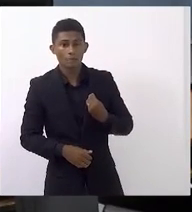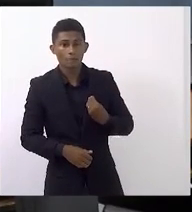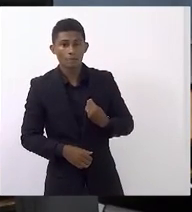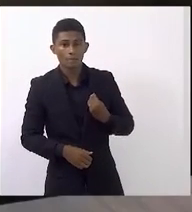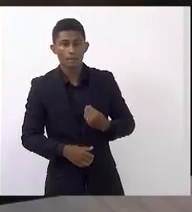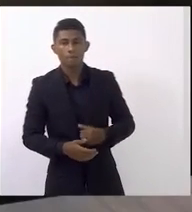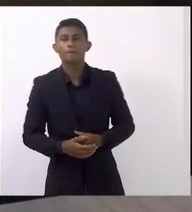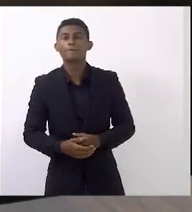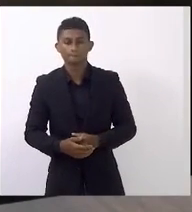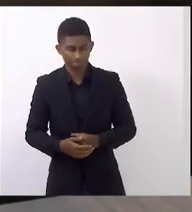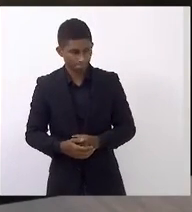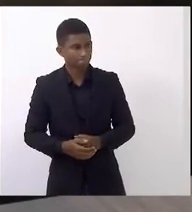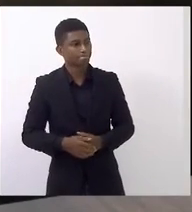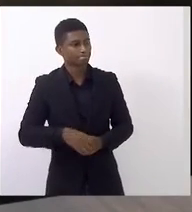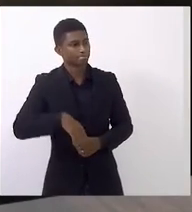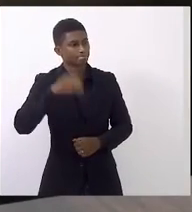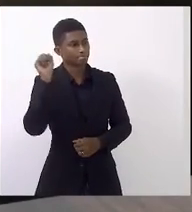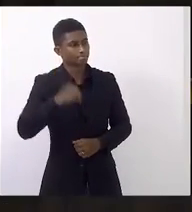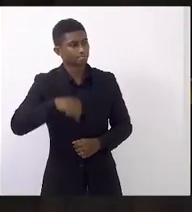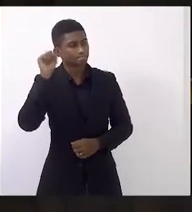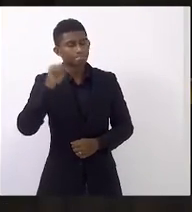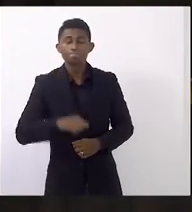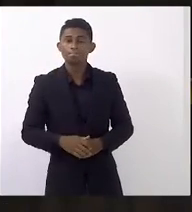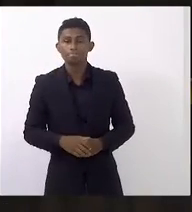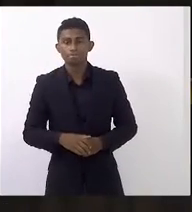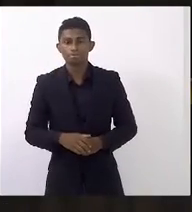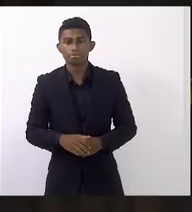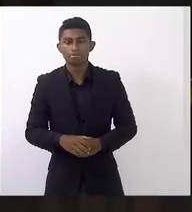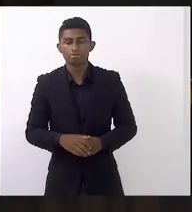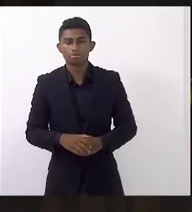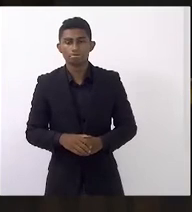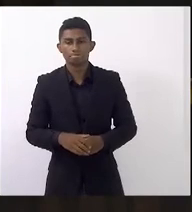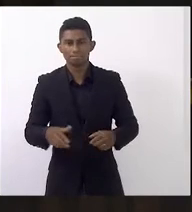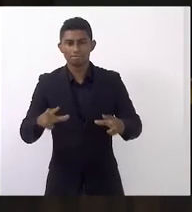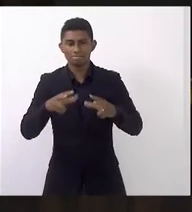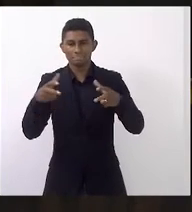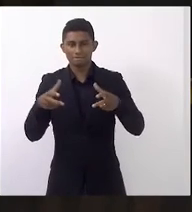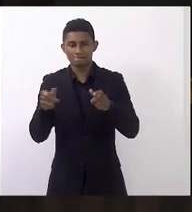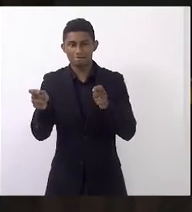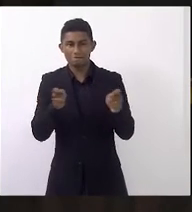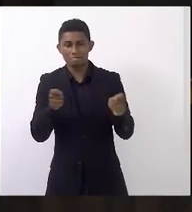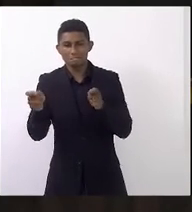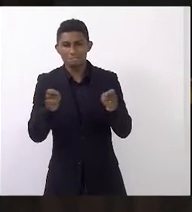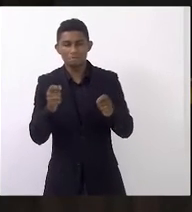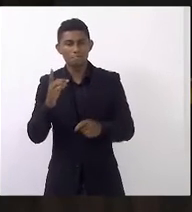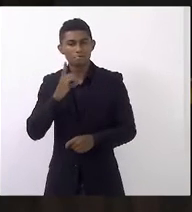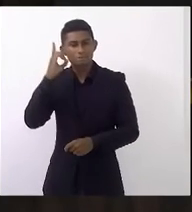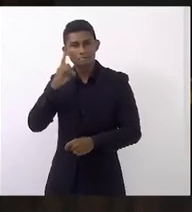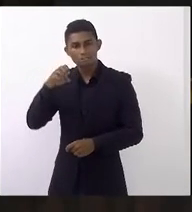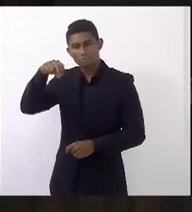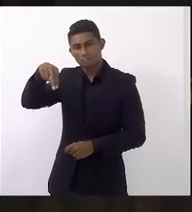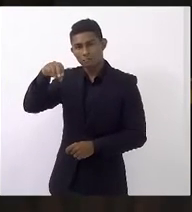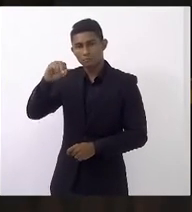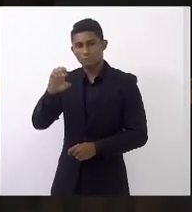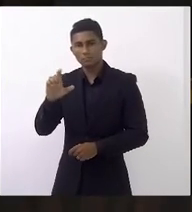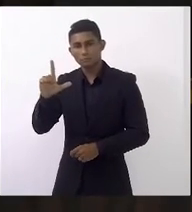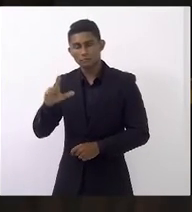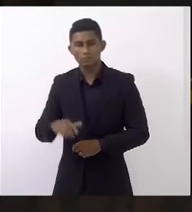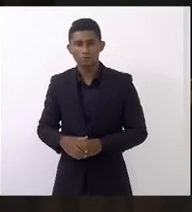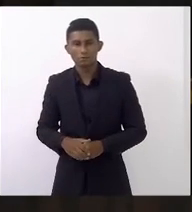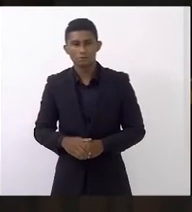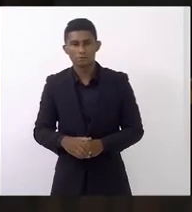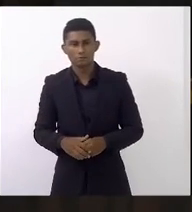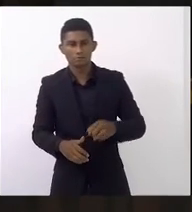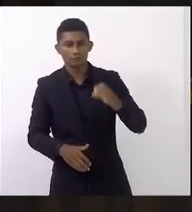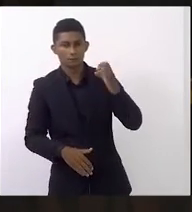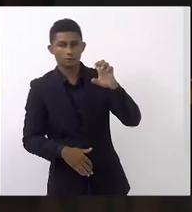Senhor presidente, no mérito, favorável. Pela Comissão de Economia, deputado Noel de Carvalho. Aldeia Carneiro. Deputada